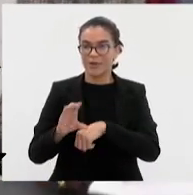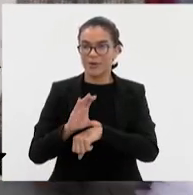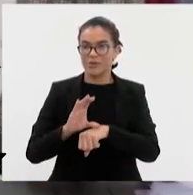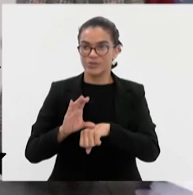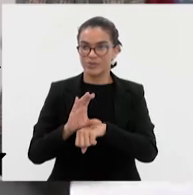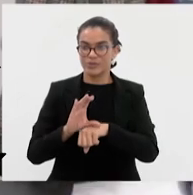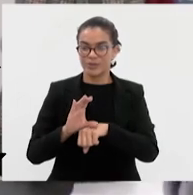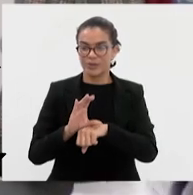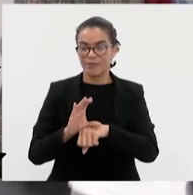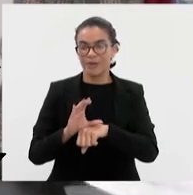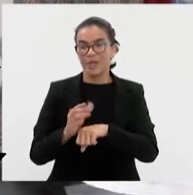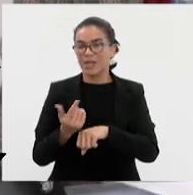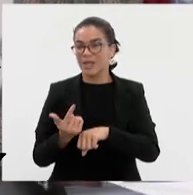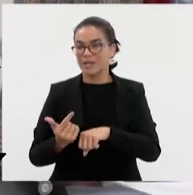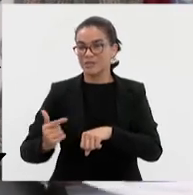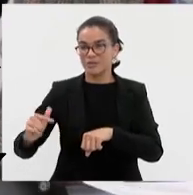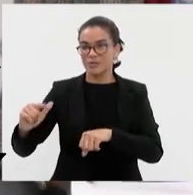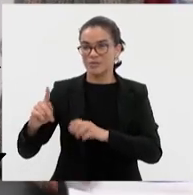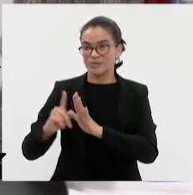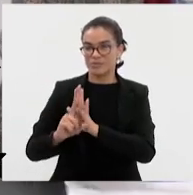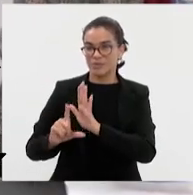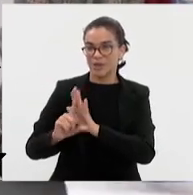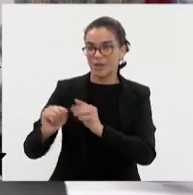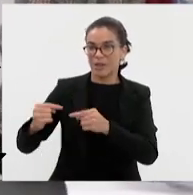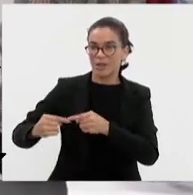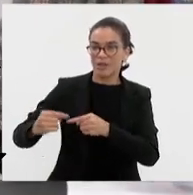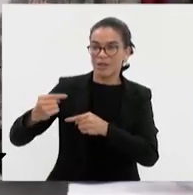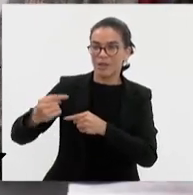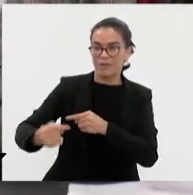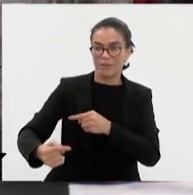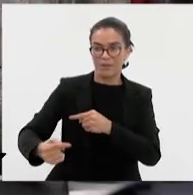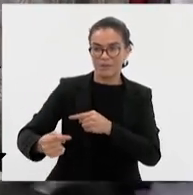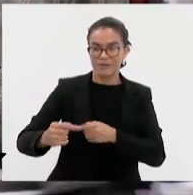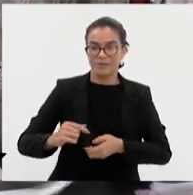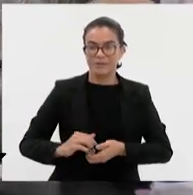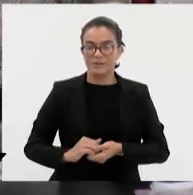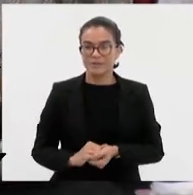E aí as demais outras faremos depois em outra pauta.